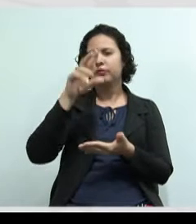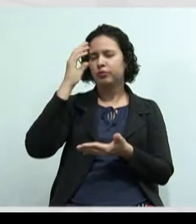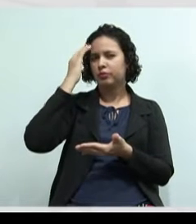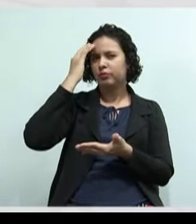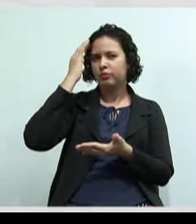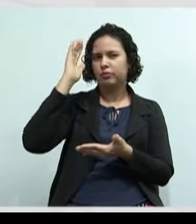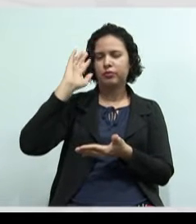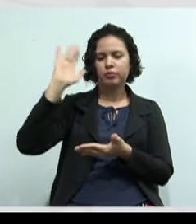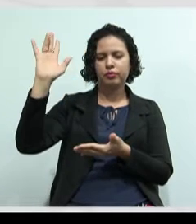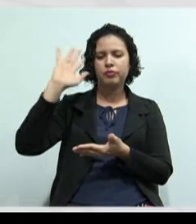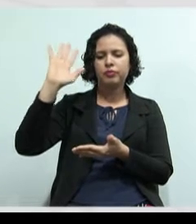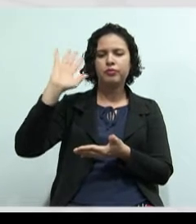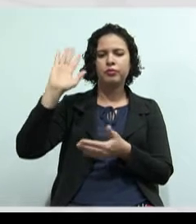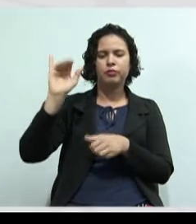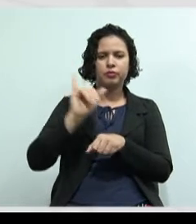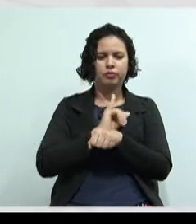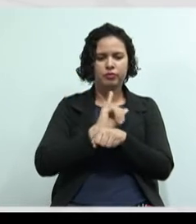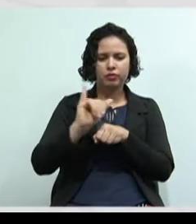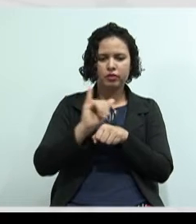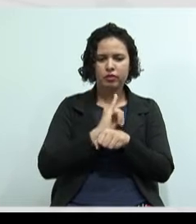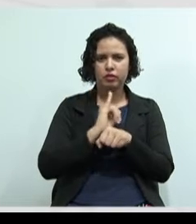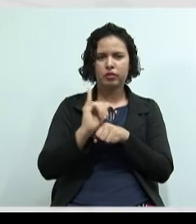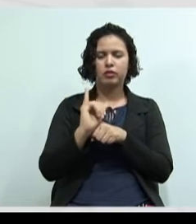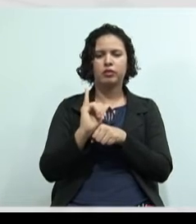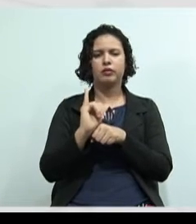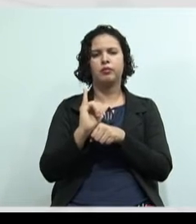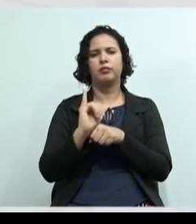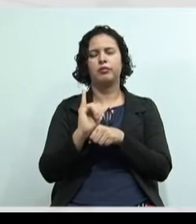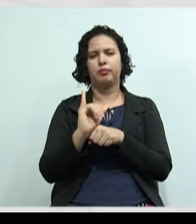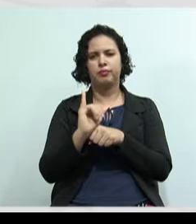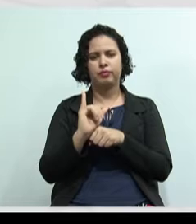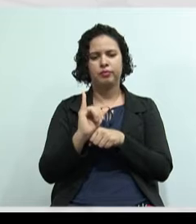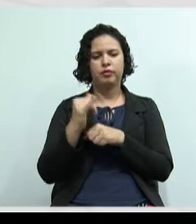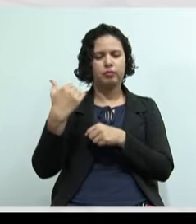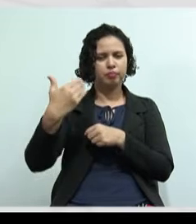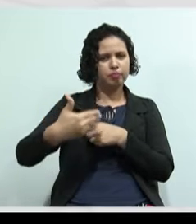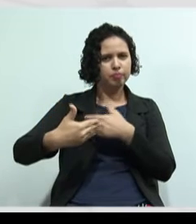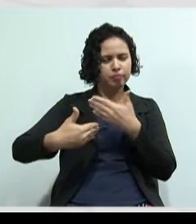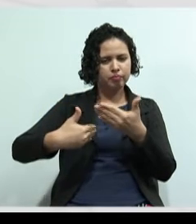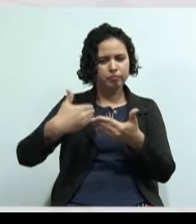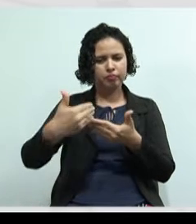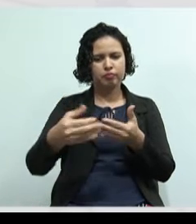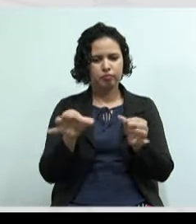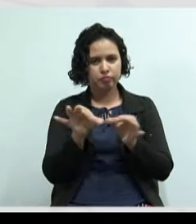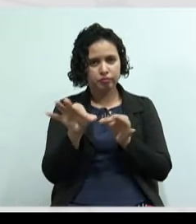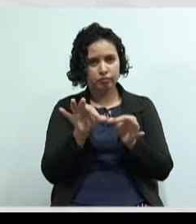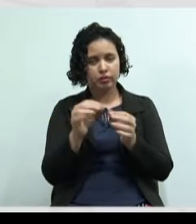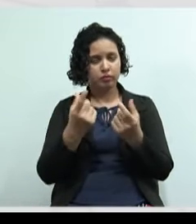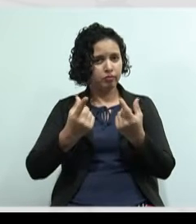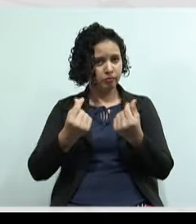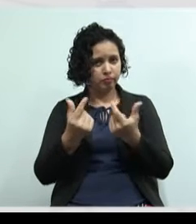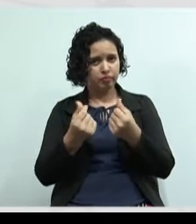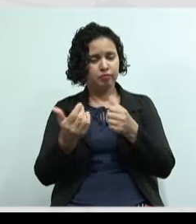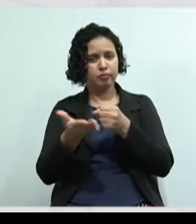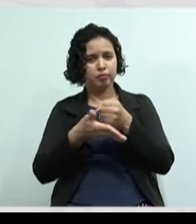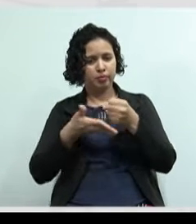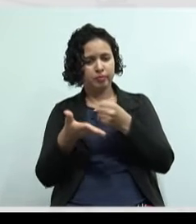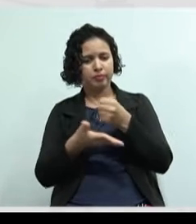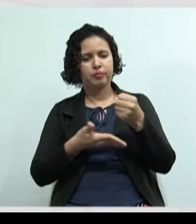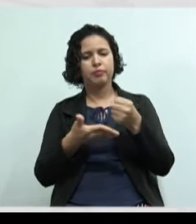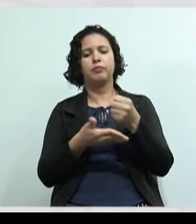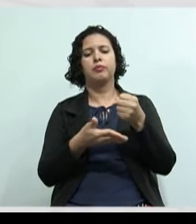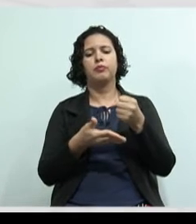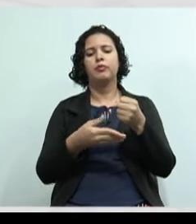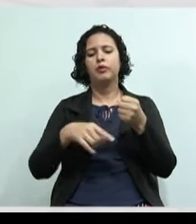e falamos de 4 tipos de planejamento dessa evolução do planejamento, que é o planejamento financeiro básico, tá?